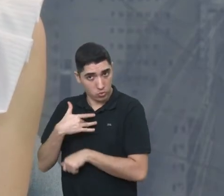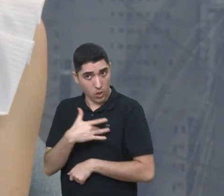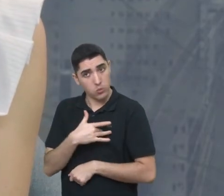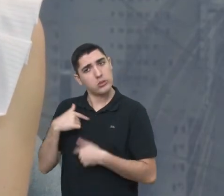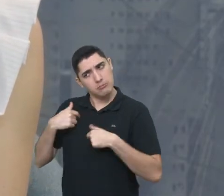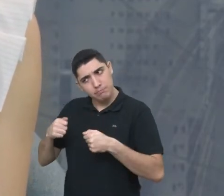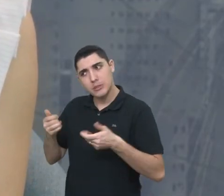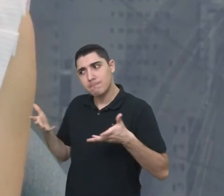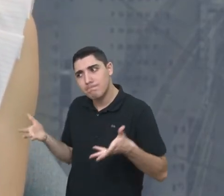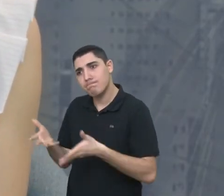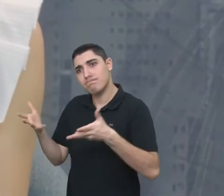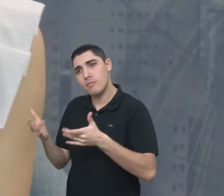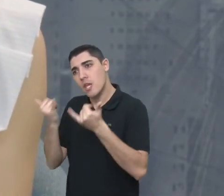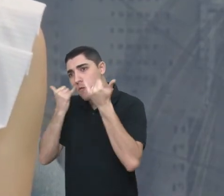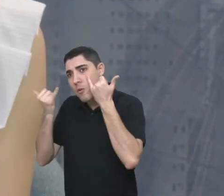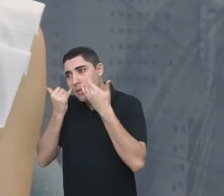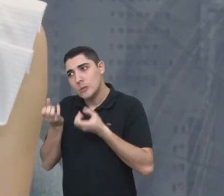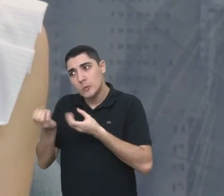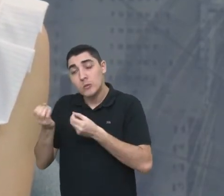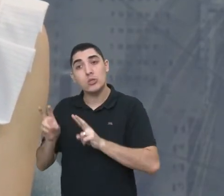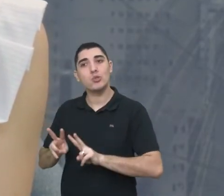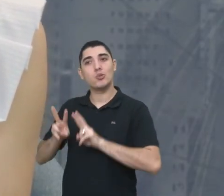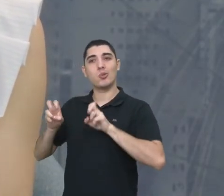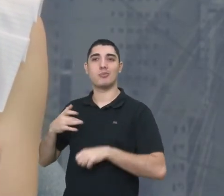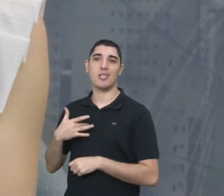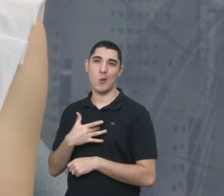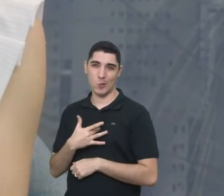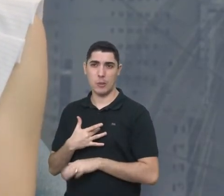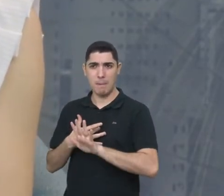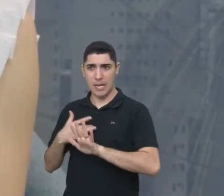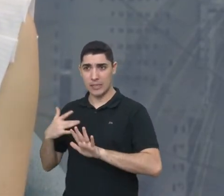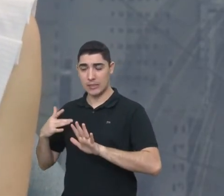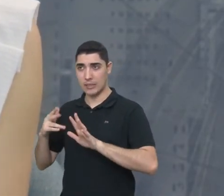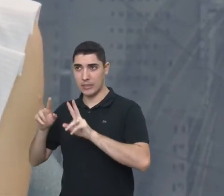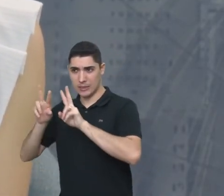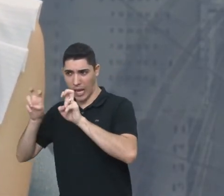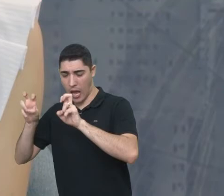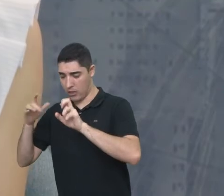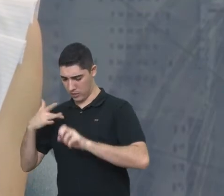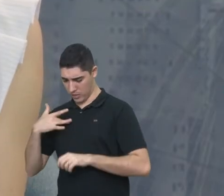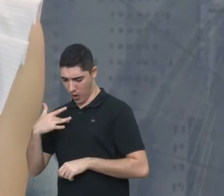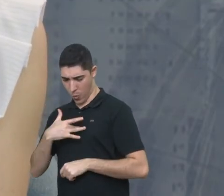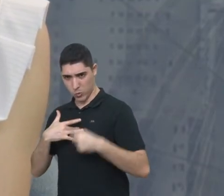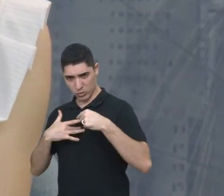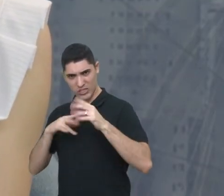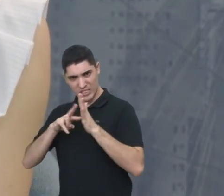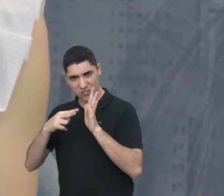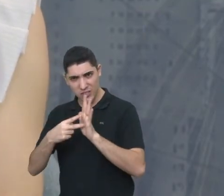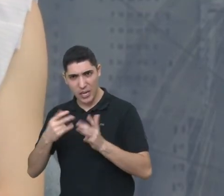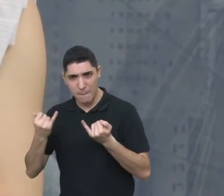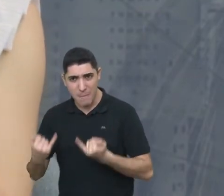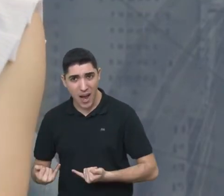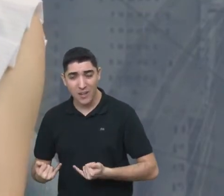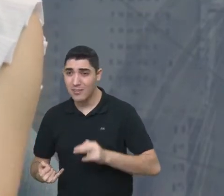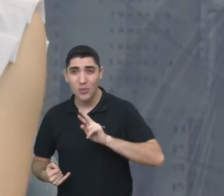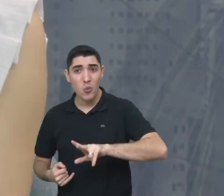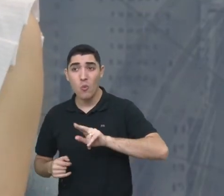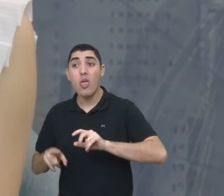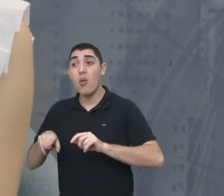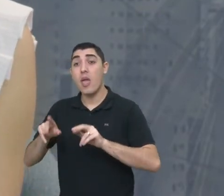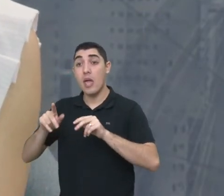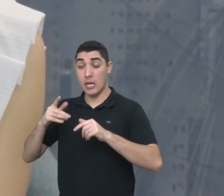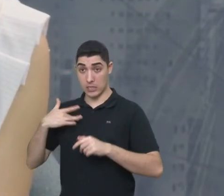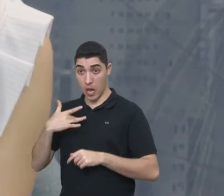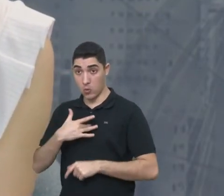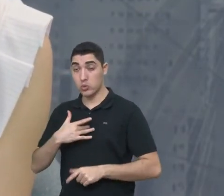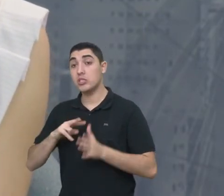penso em promover informação a respeito de saúde, né? E saúde não é magreza. Saúde vai, inclusive, respeitar o